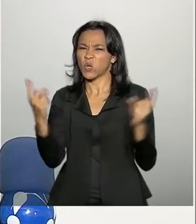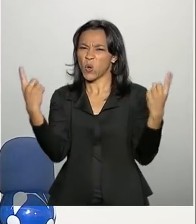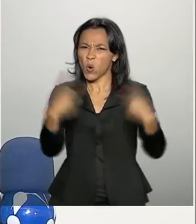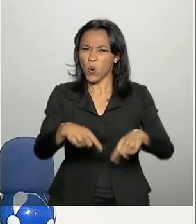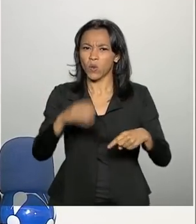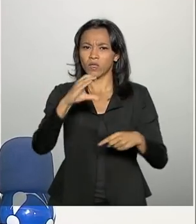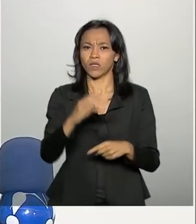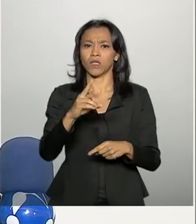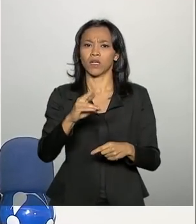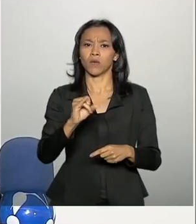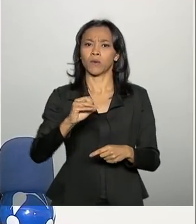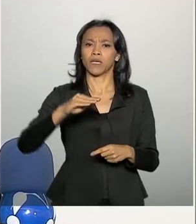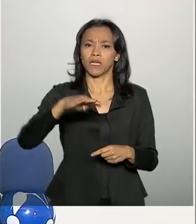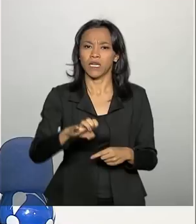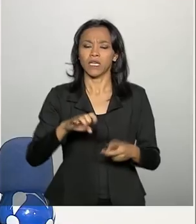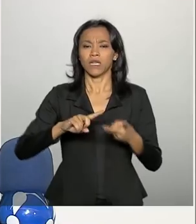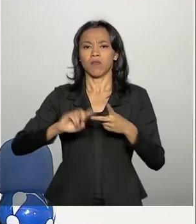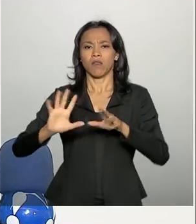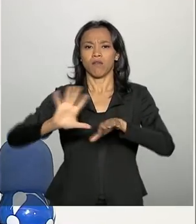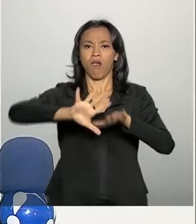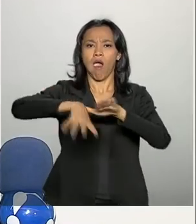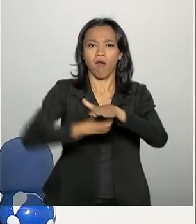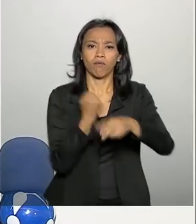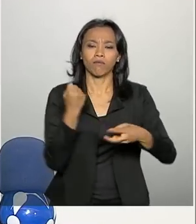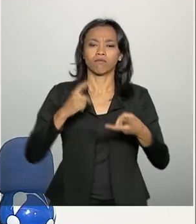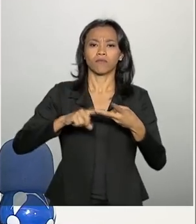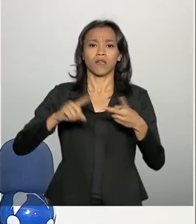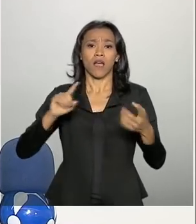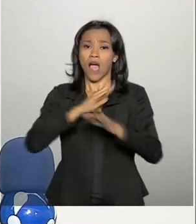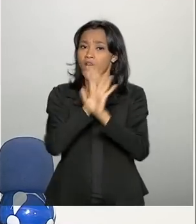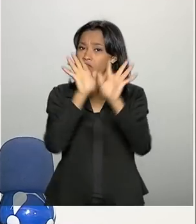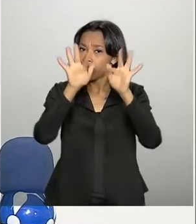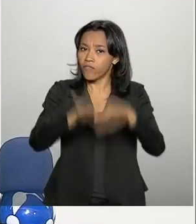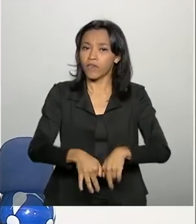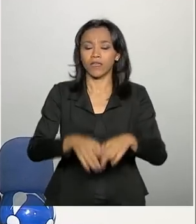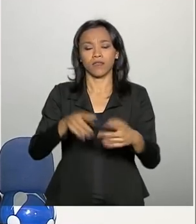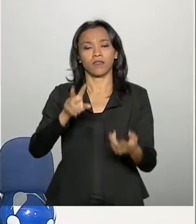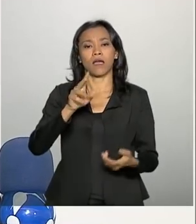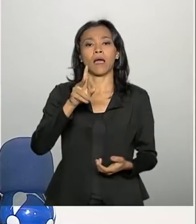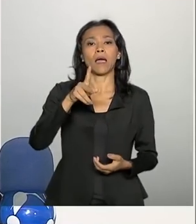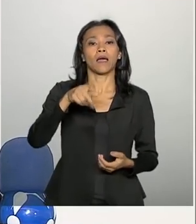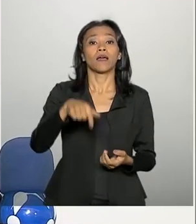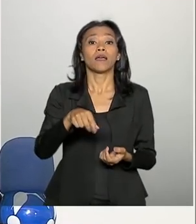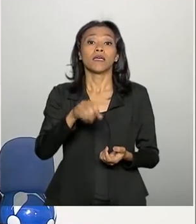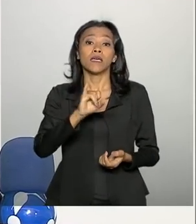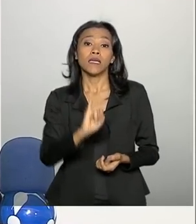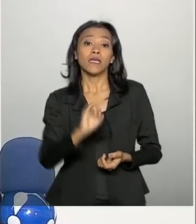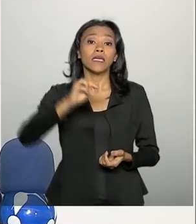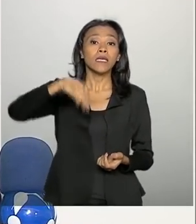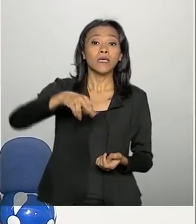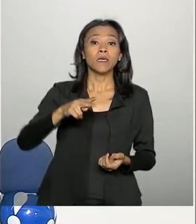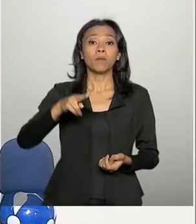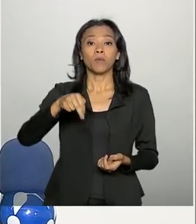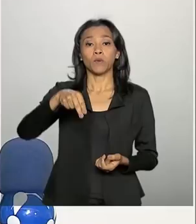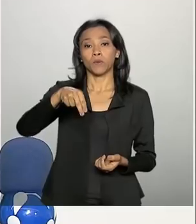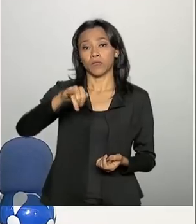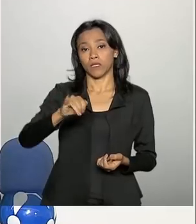E à corrupção, atacando o fim da impunidade por meio da lei anticrime